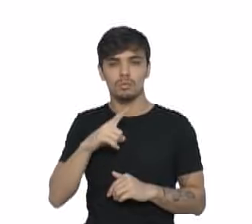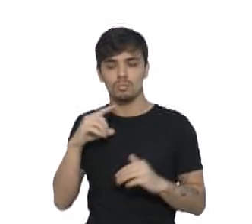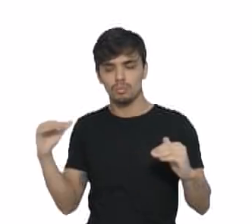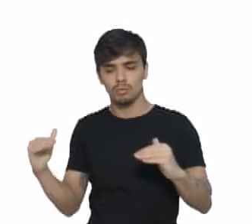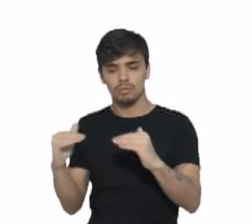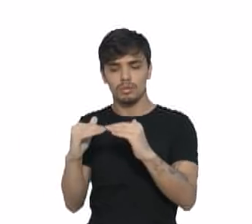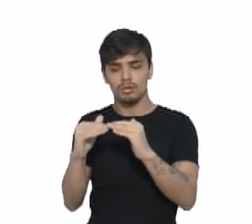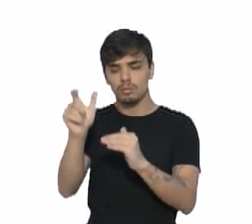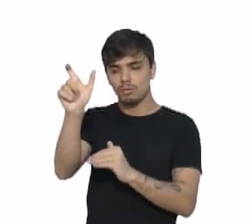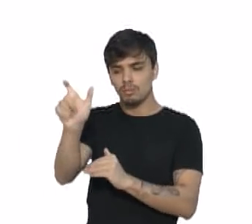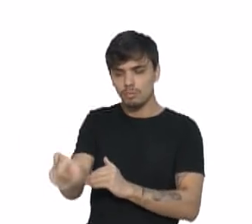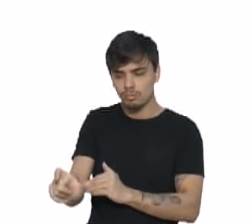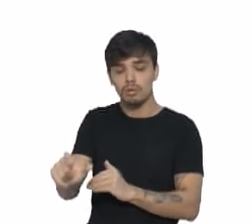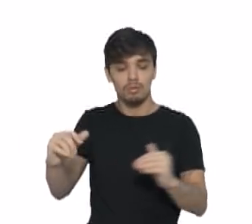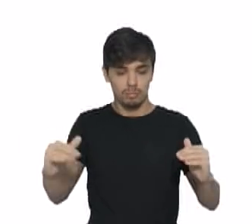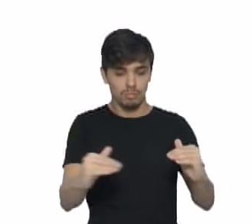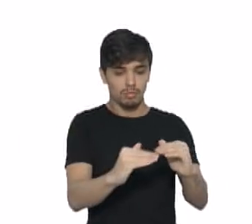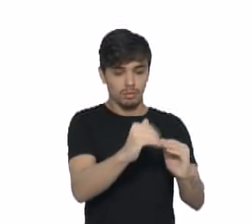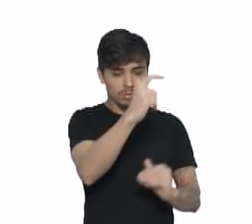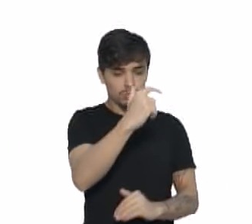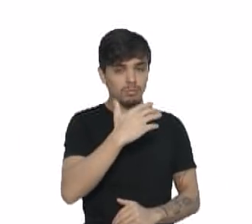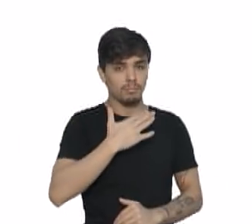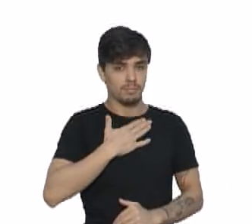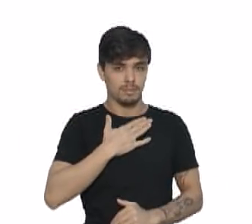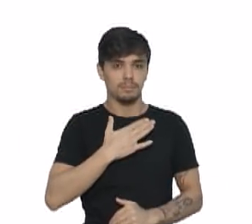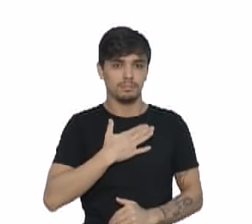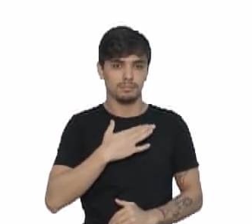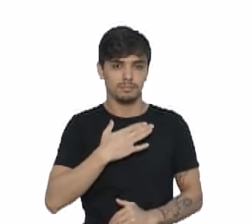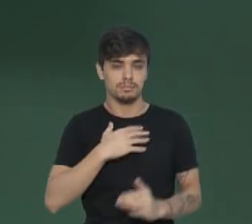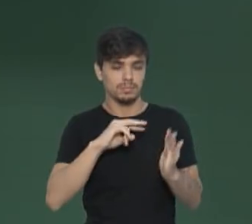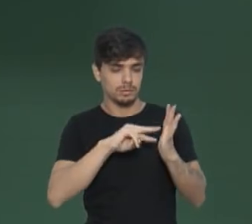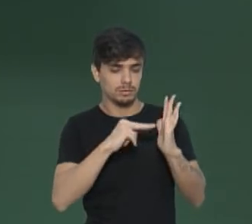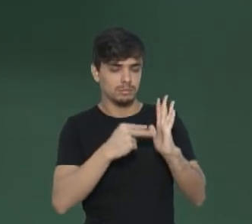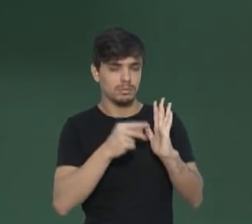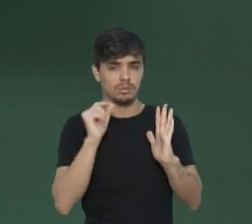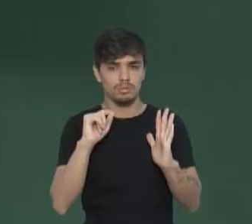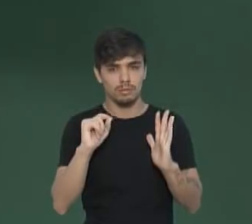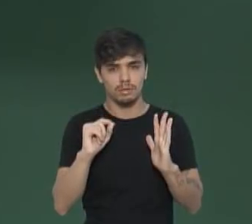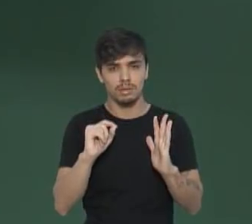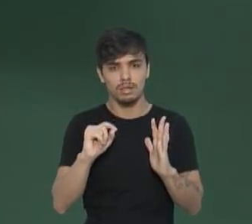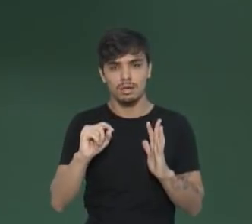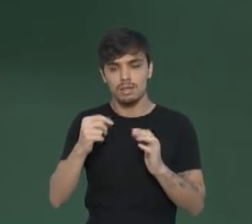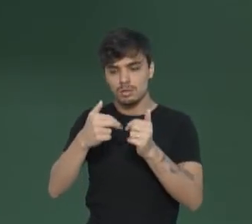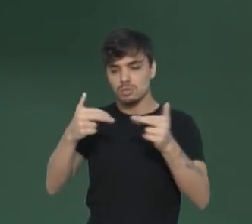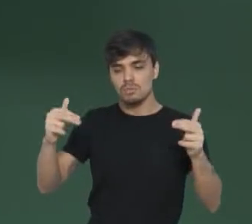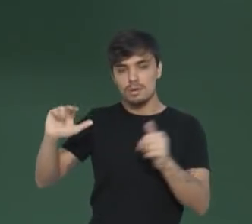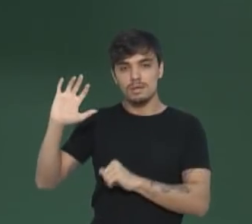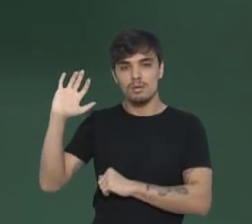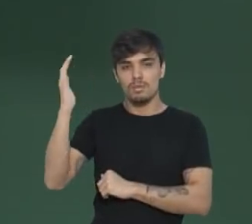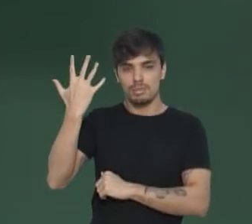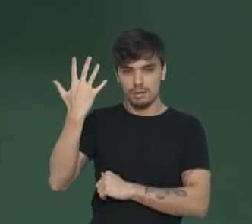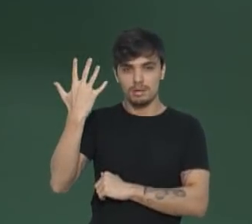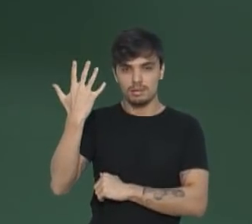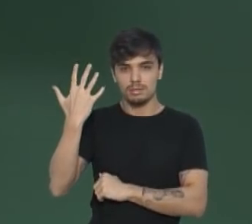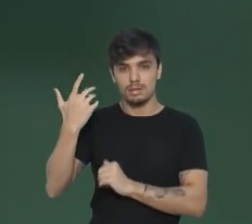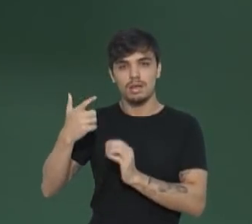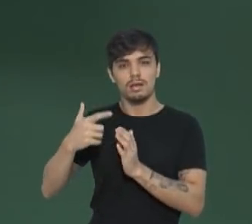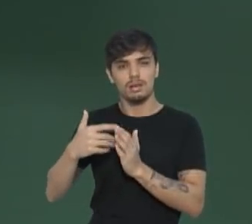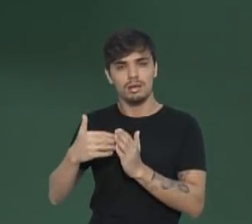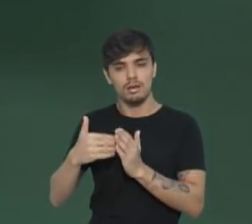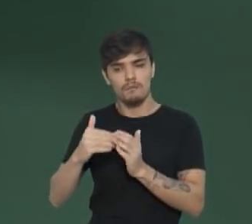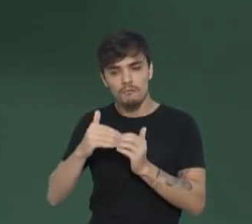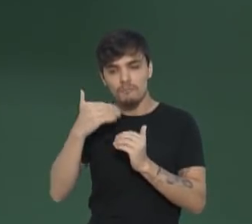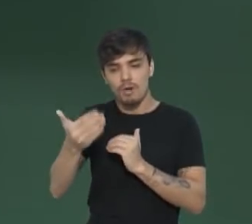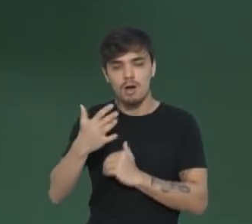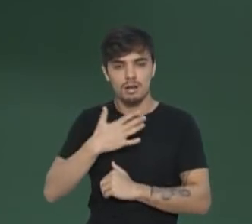está de acordo comigo, ó cosmos. No sentido de que aquelas coisas que acontecem além de mim, que são externas a mim, eu